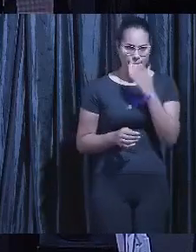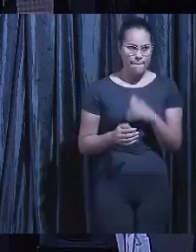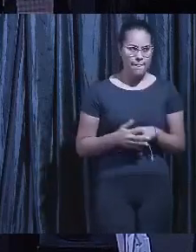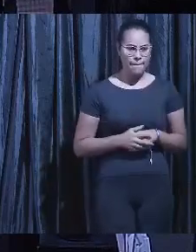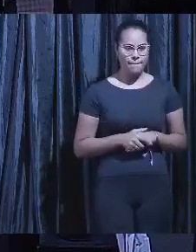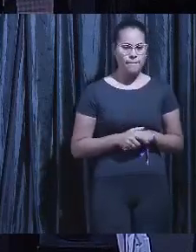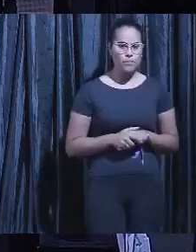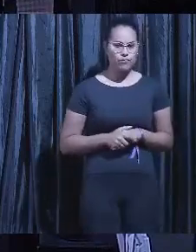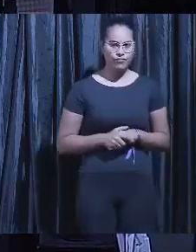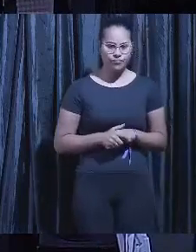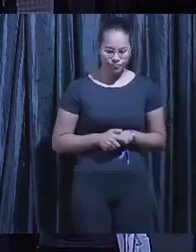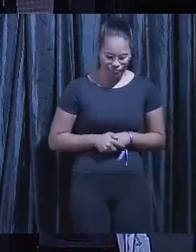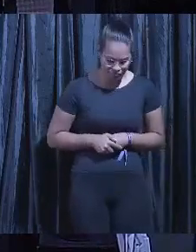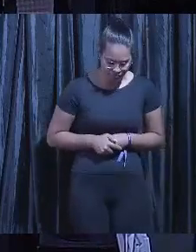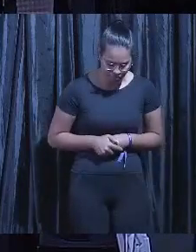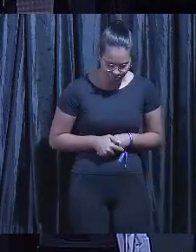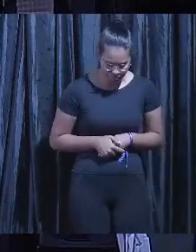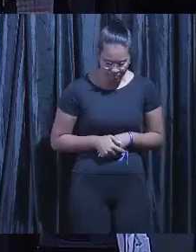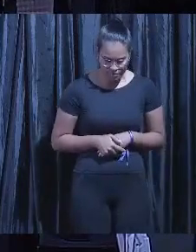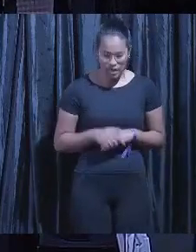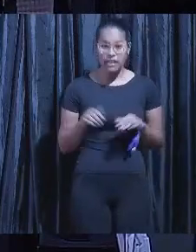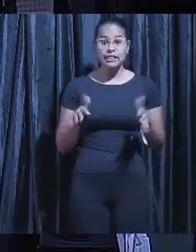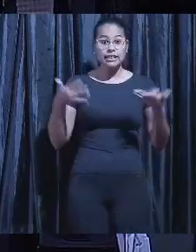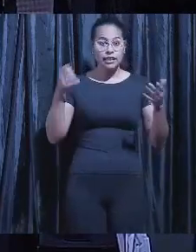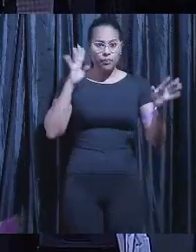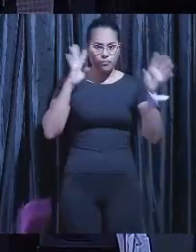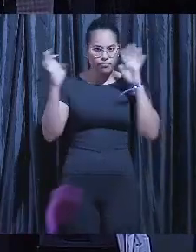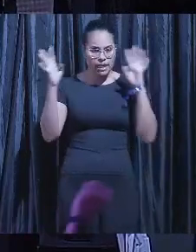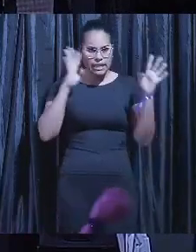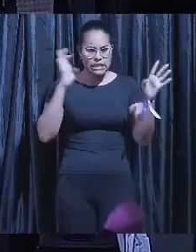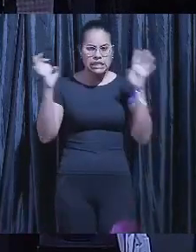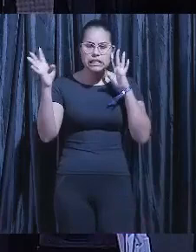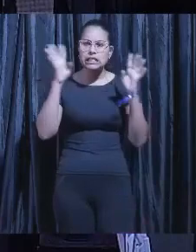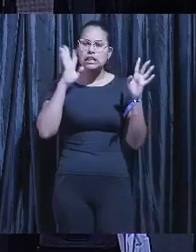E aí, pensando nesse